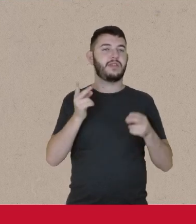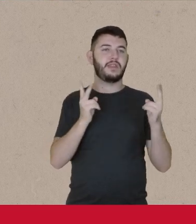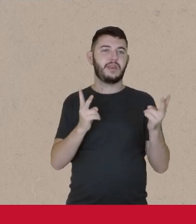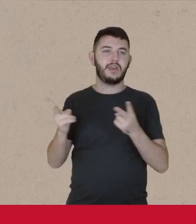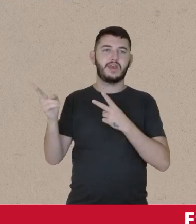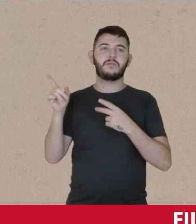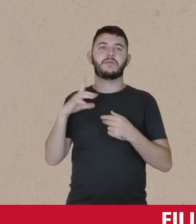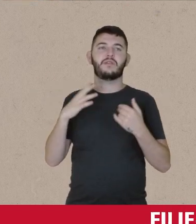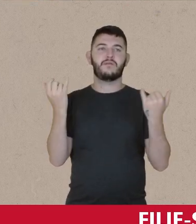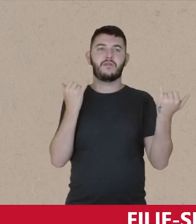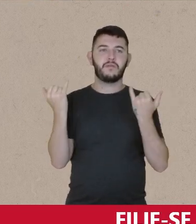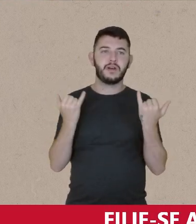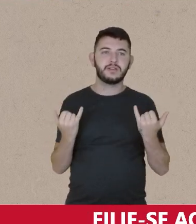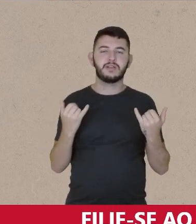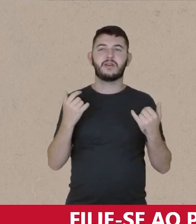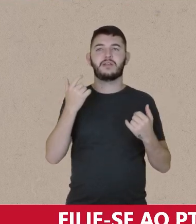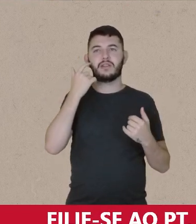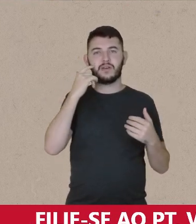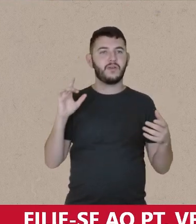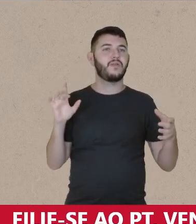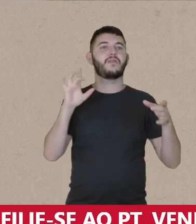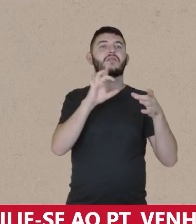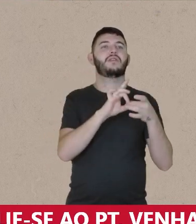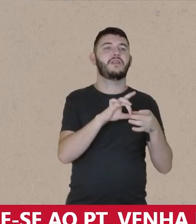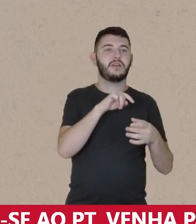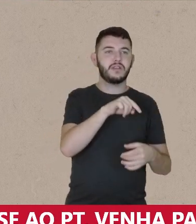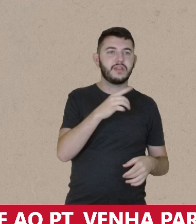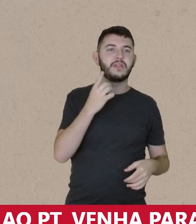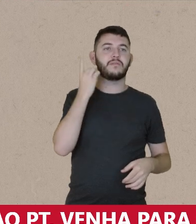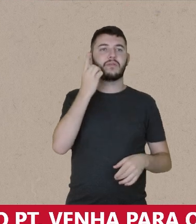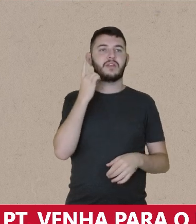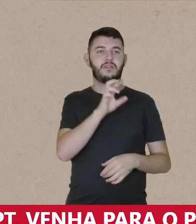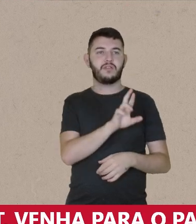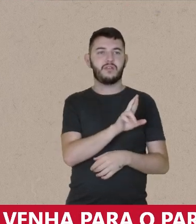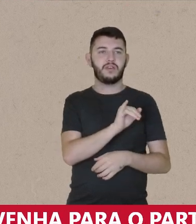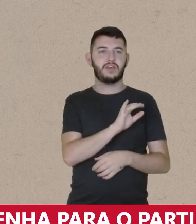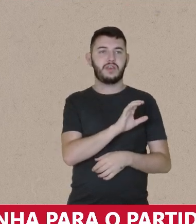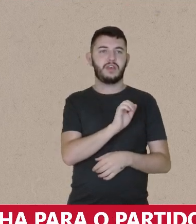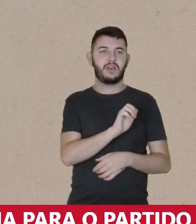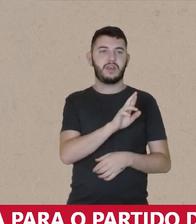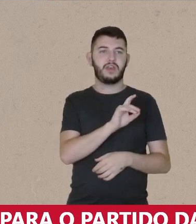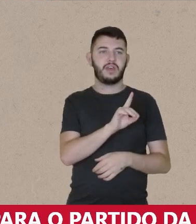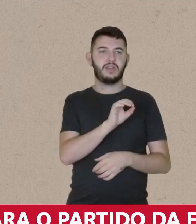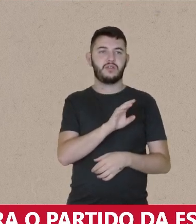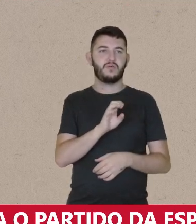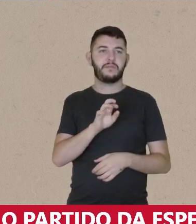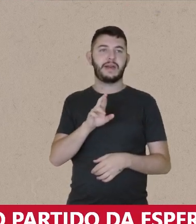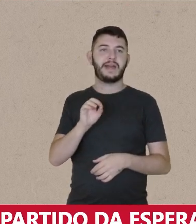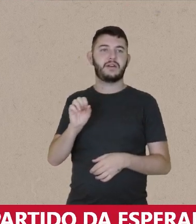Vem um depoimento, tem uma conexão com o deputado Ricardo Barros. E é muito interessante